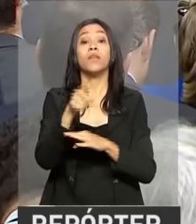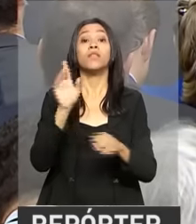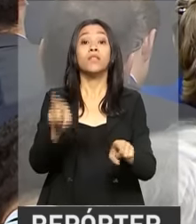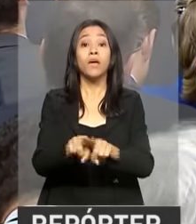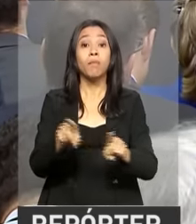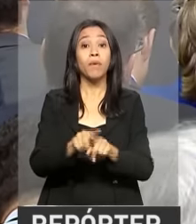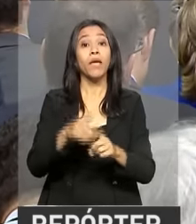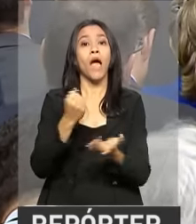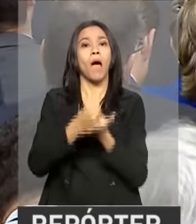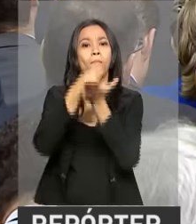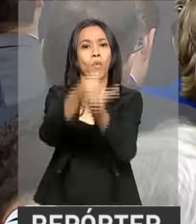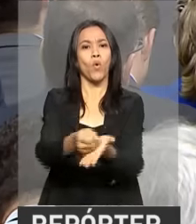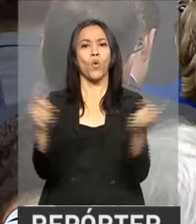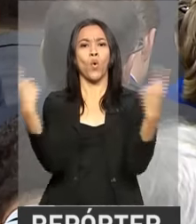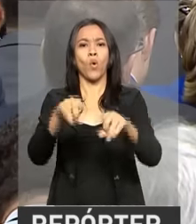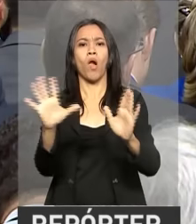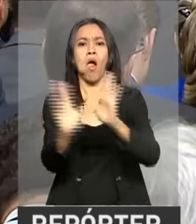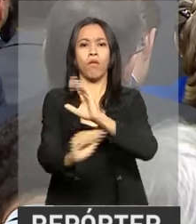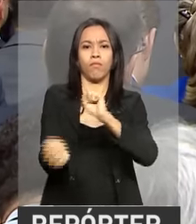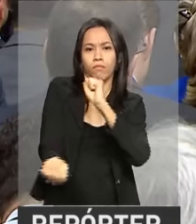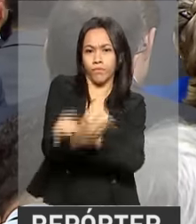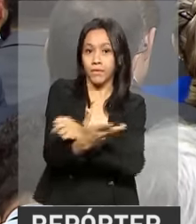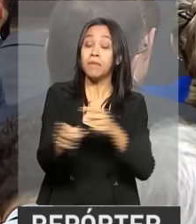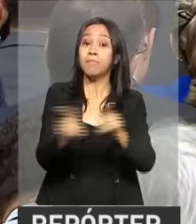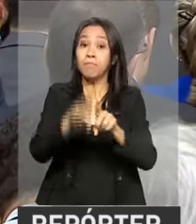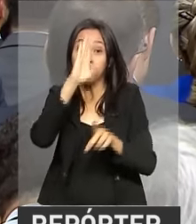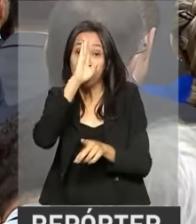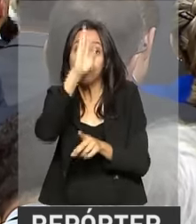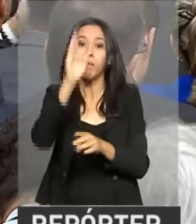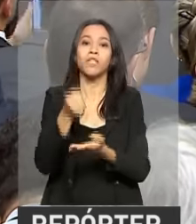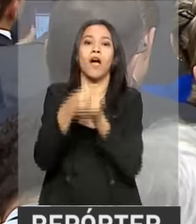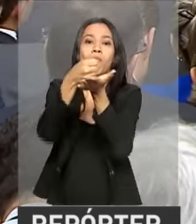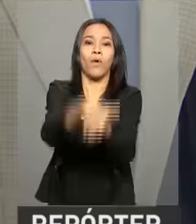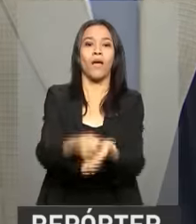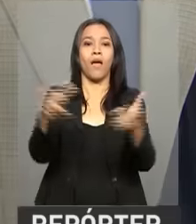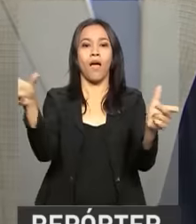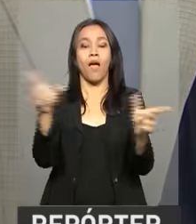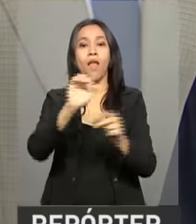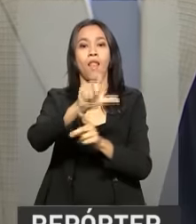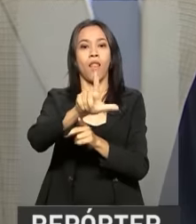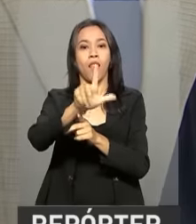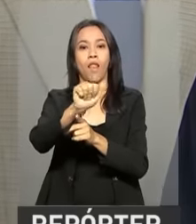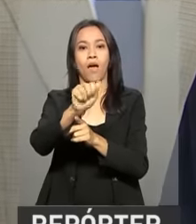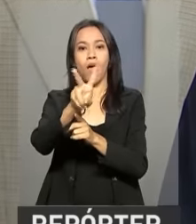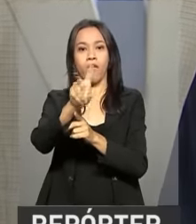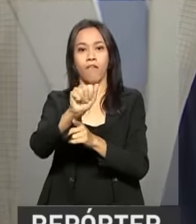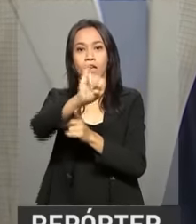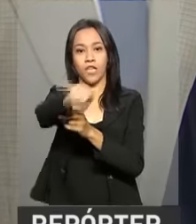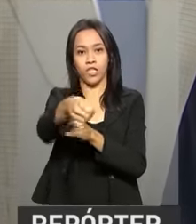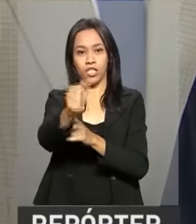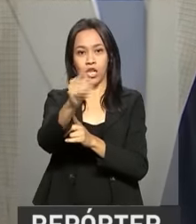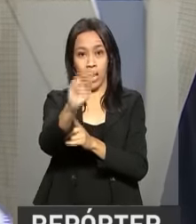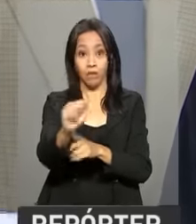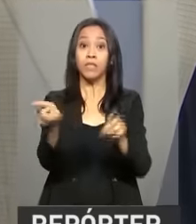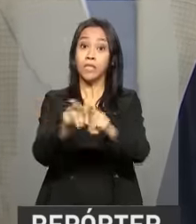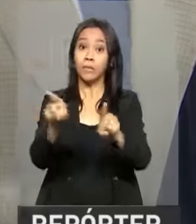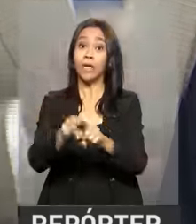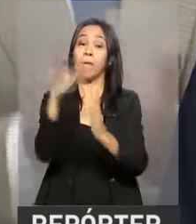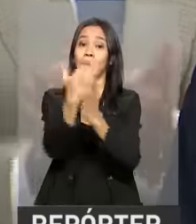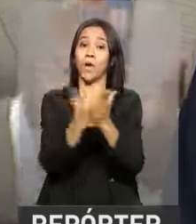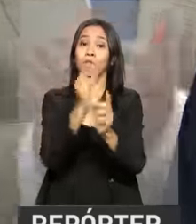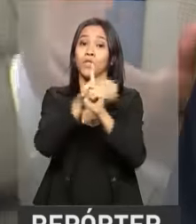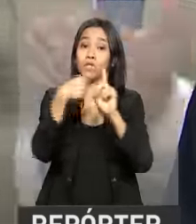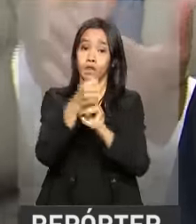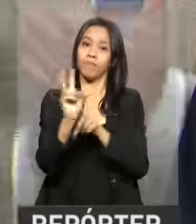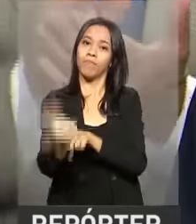sala em especial a operação lavato e garantiu que programas sociais serão mantidos o